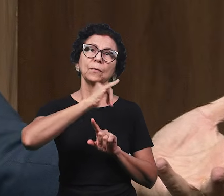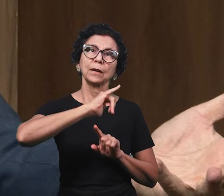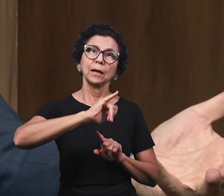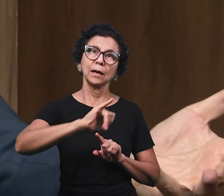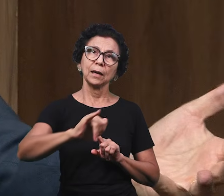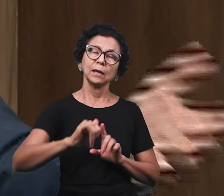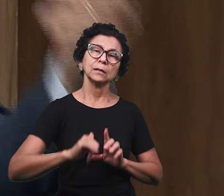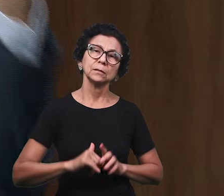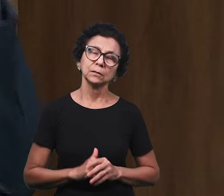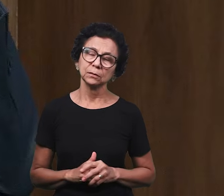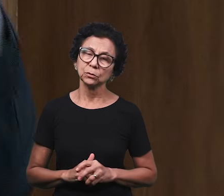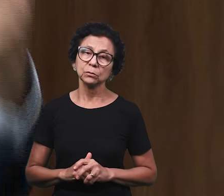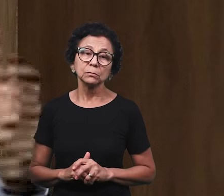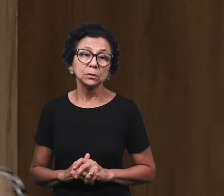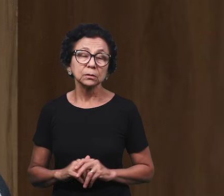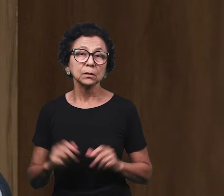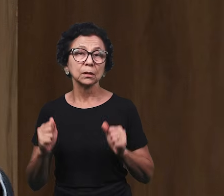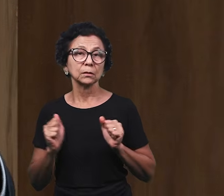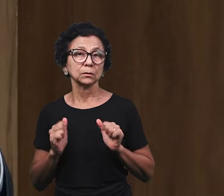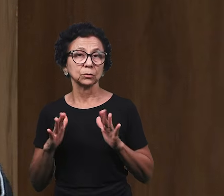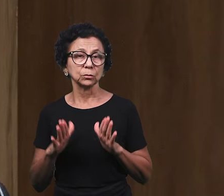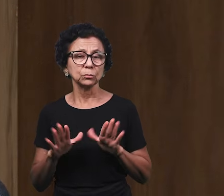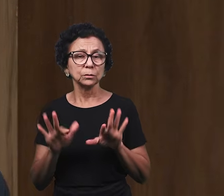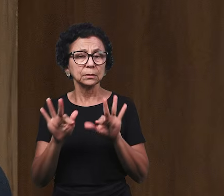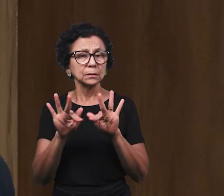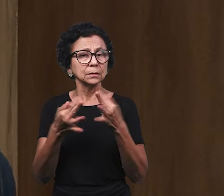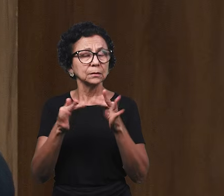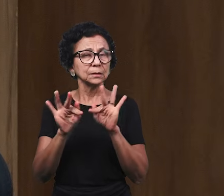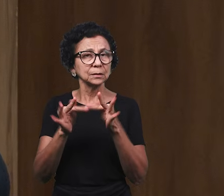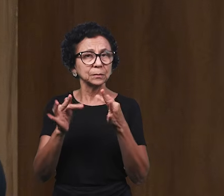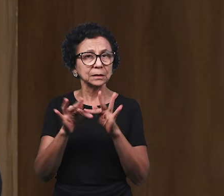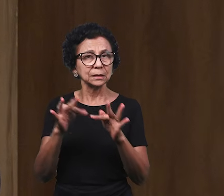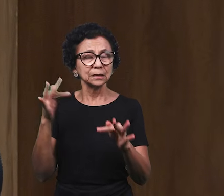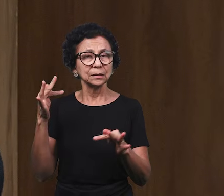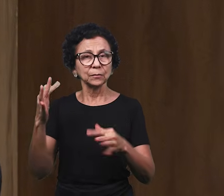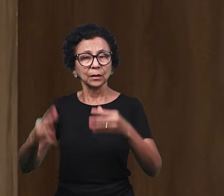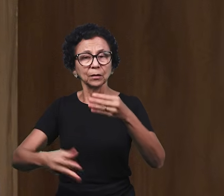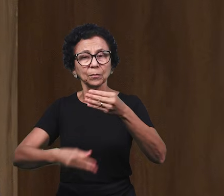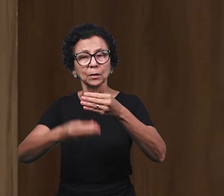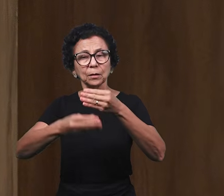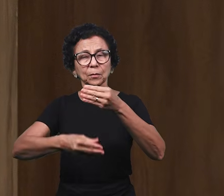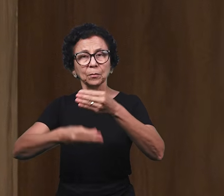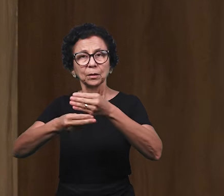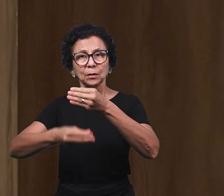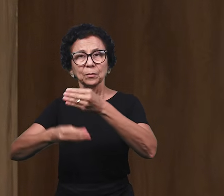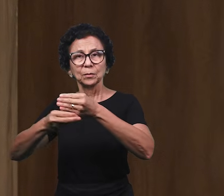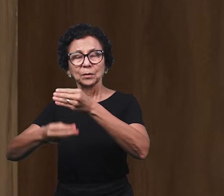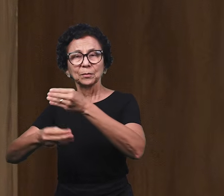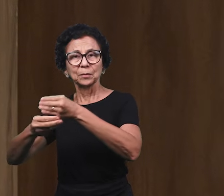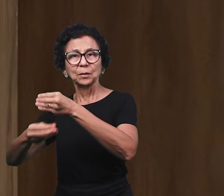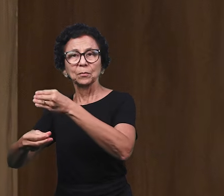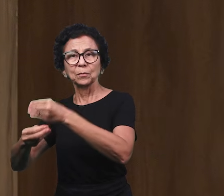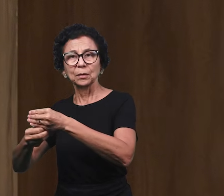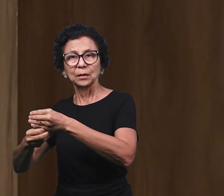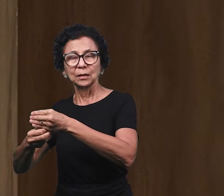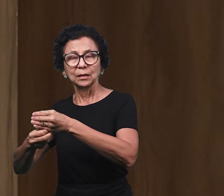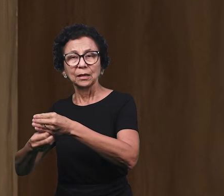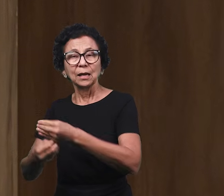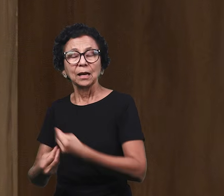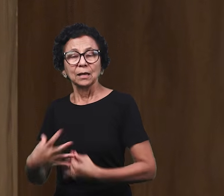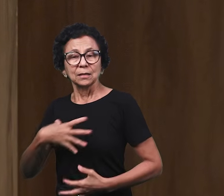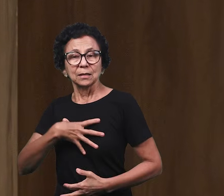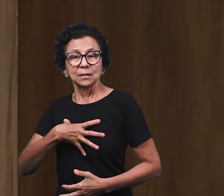culto profético, ouvindo um dom, participando do culto, são ações que vão se combinando de